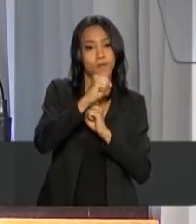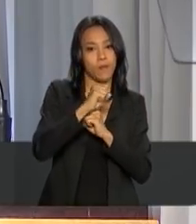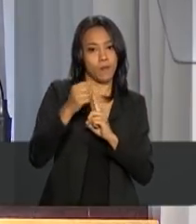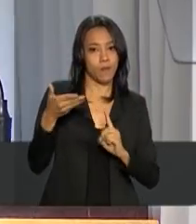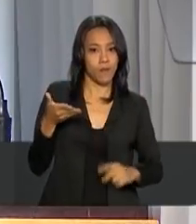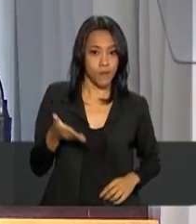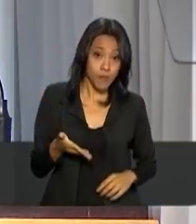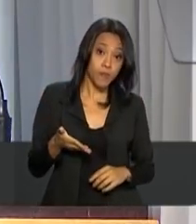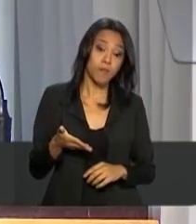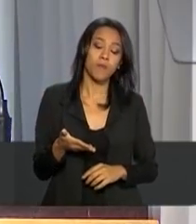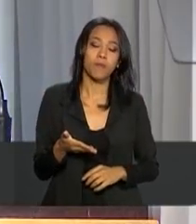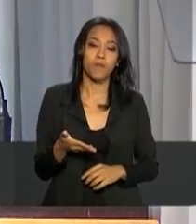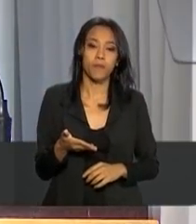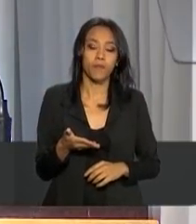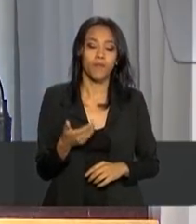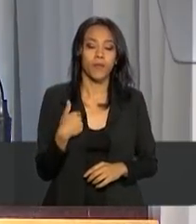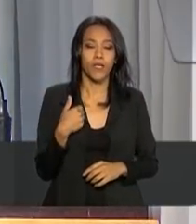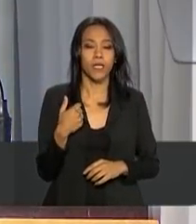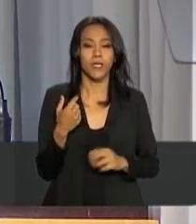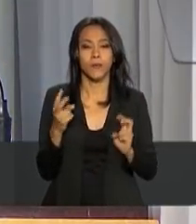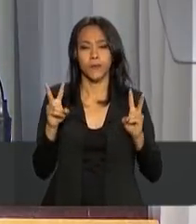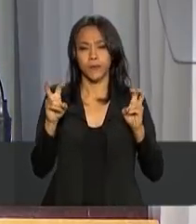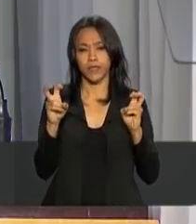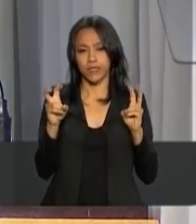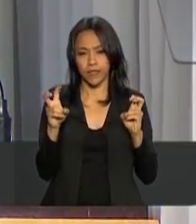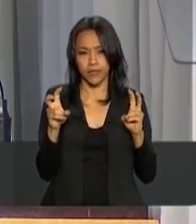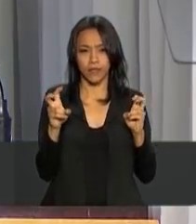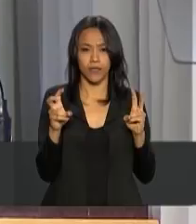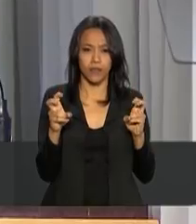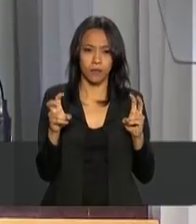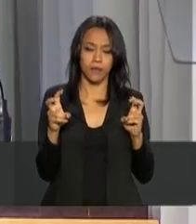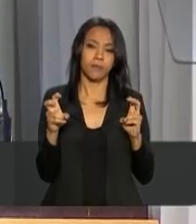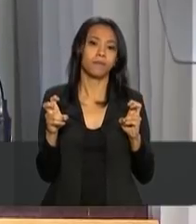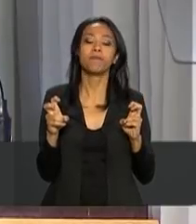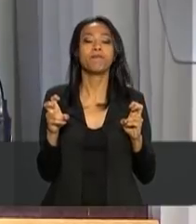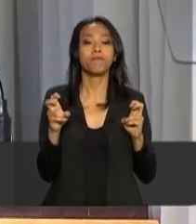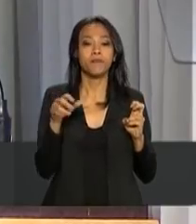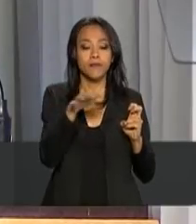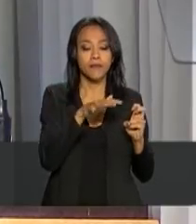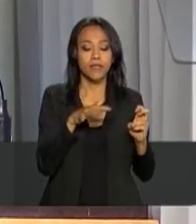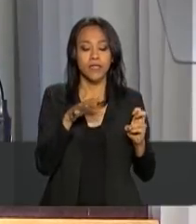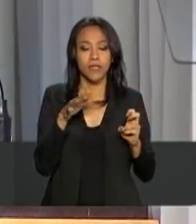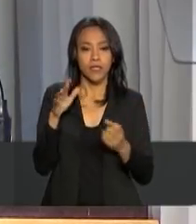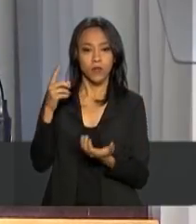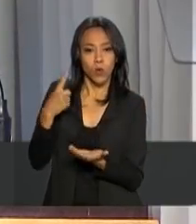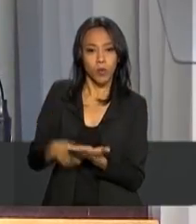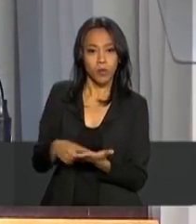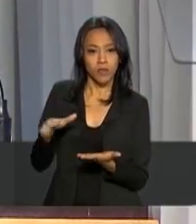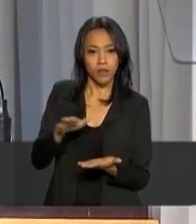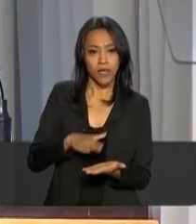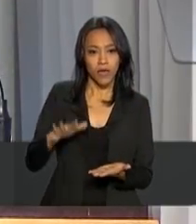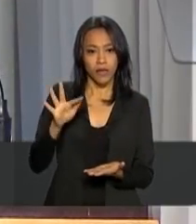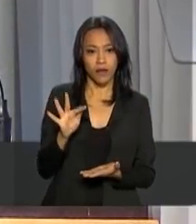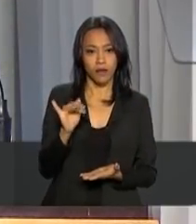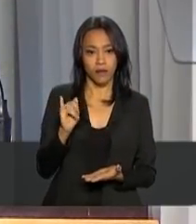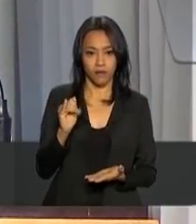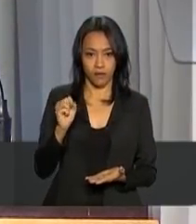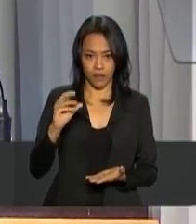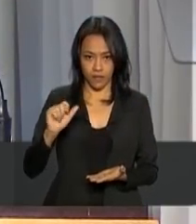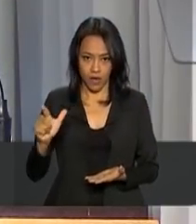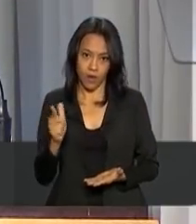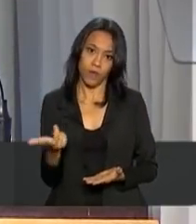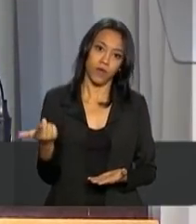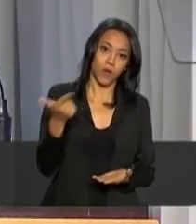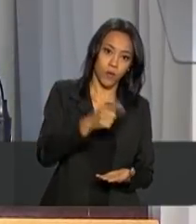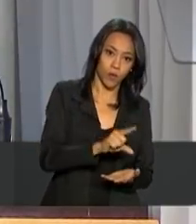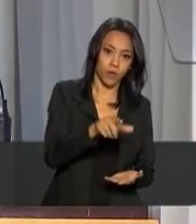logo, ainda num tema conectado da responsabilidade fiscal com a social, com a questão da reforma da Previdência. Nós todos